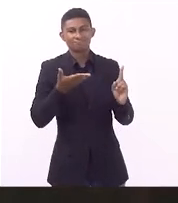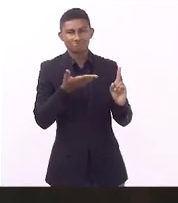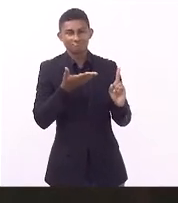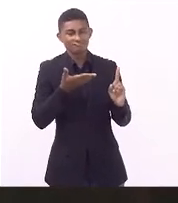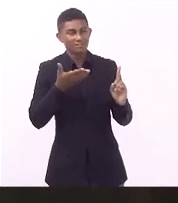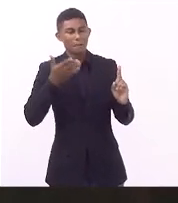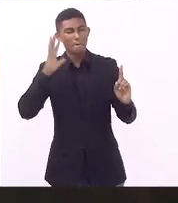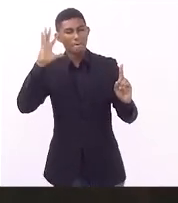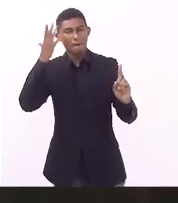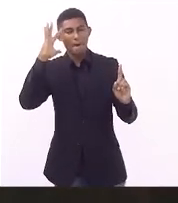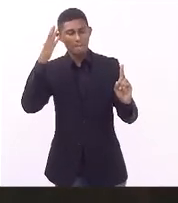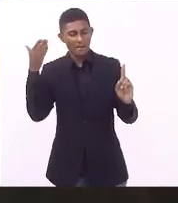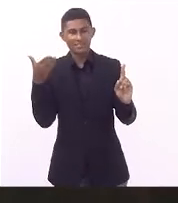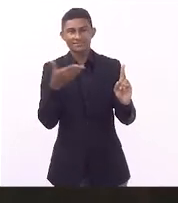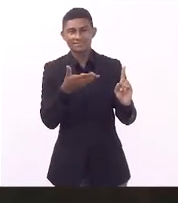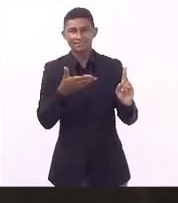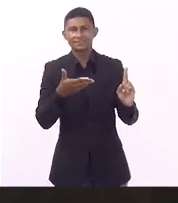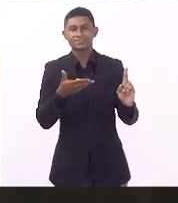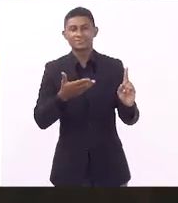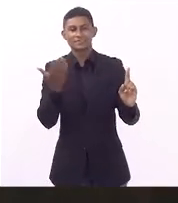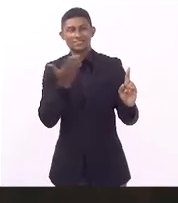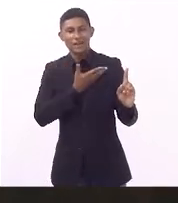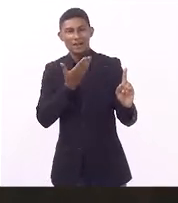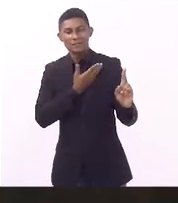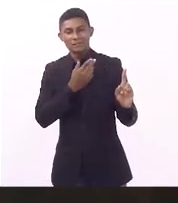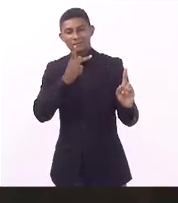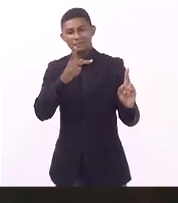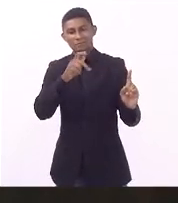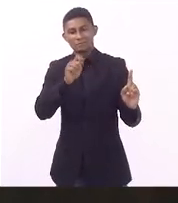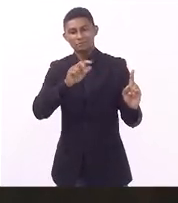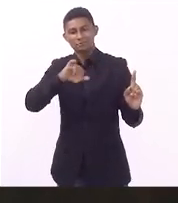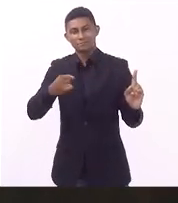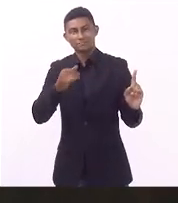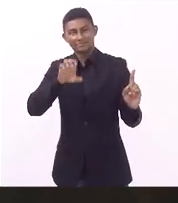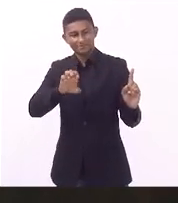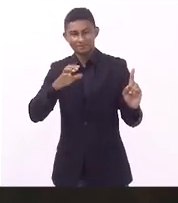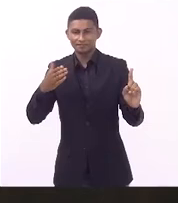noite, meu amigo Pagé.